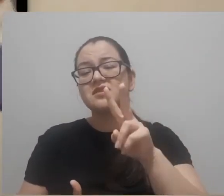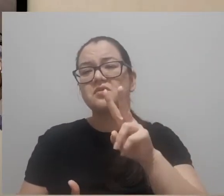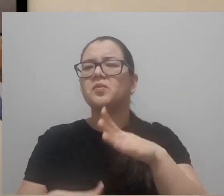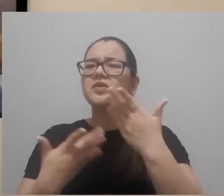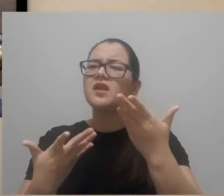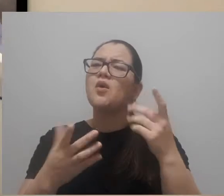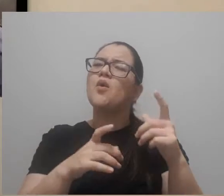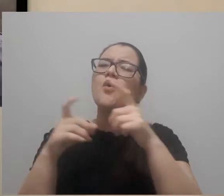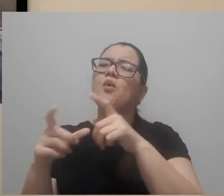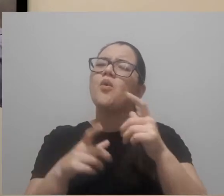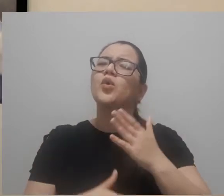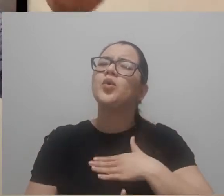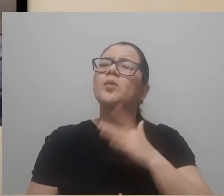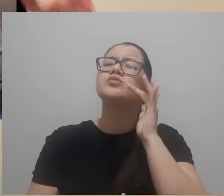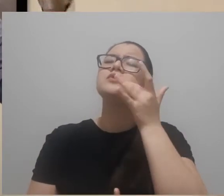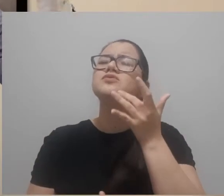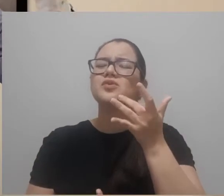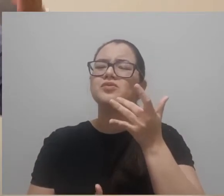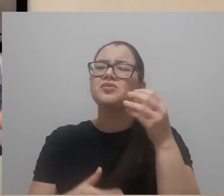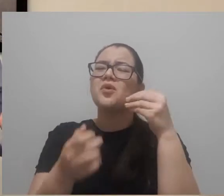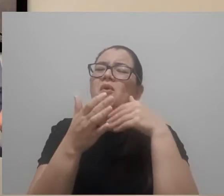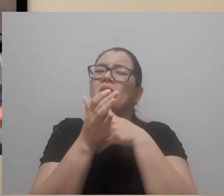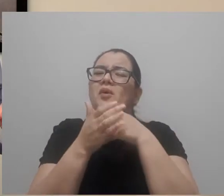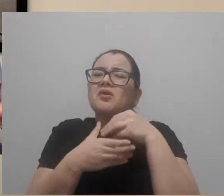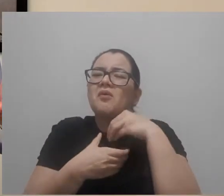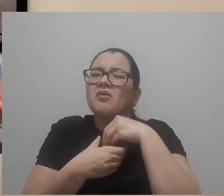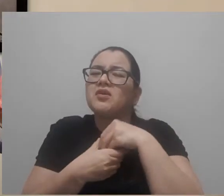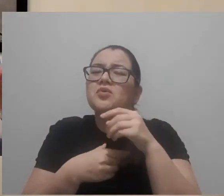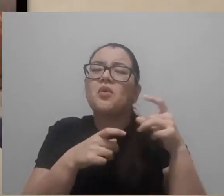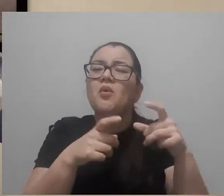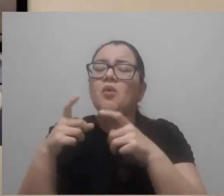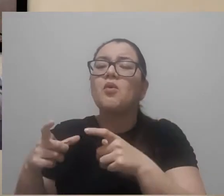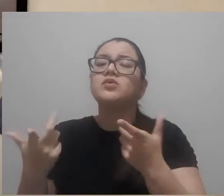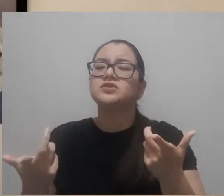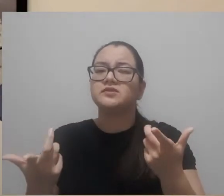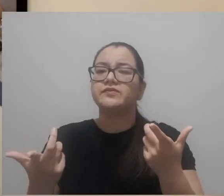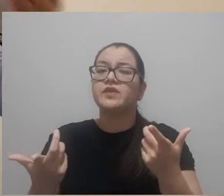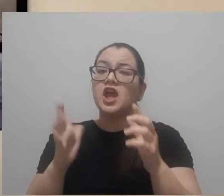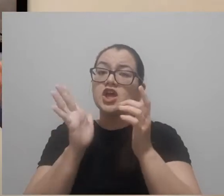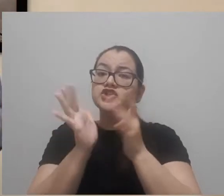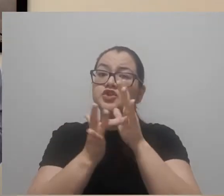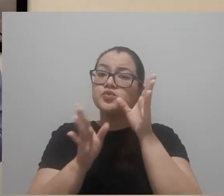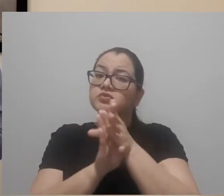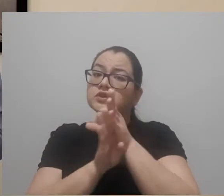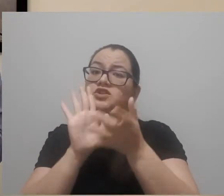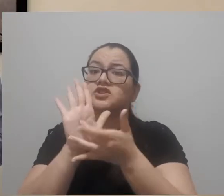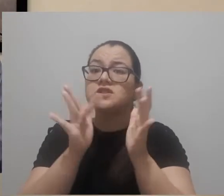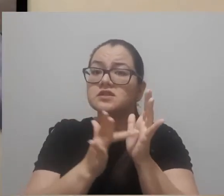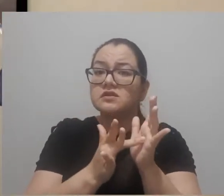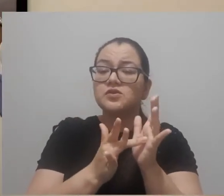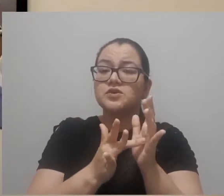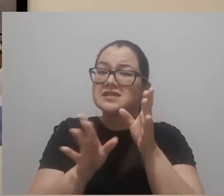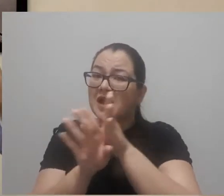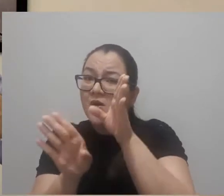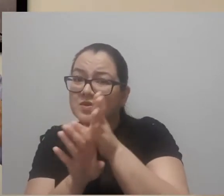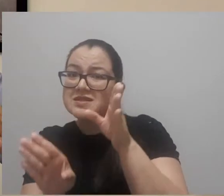de Jesus para os discípulos é: não acumuleis tesouros sobre a terra. Ele dá razão, mas aonde que nós devemos acumular tesouros?